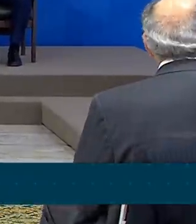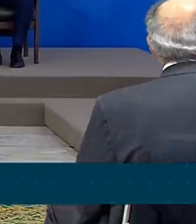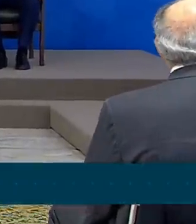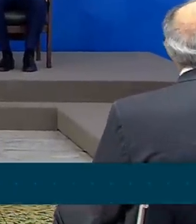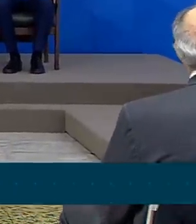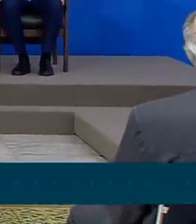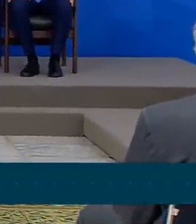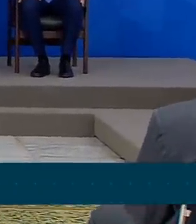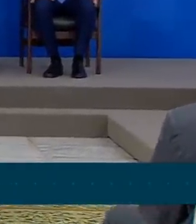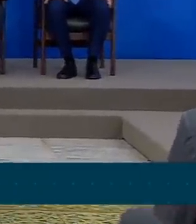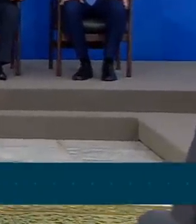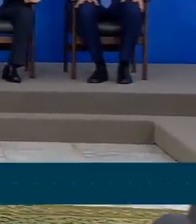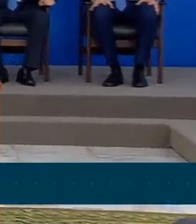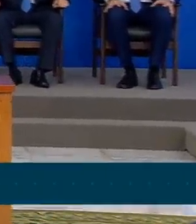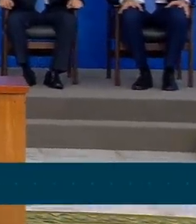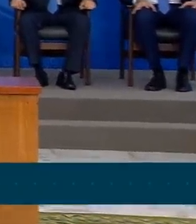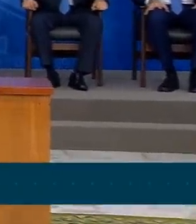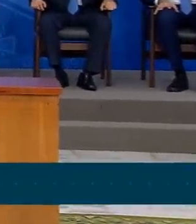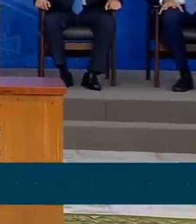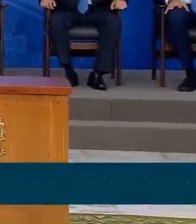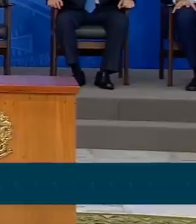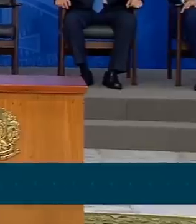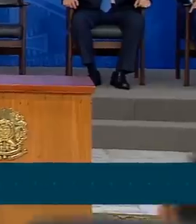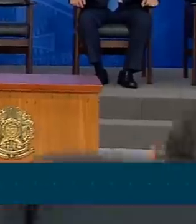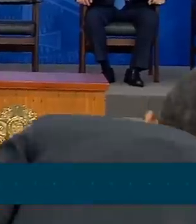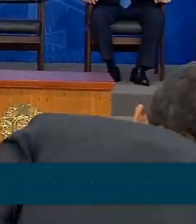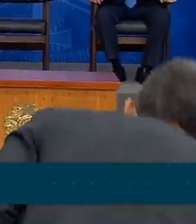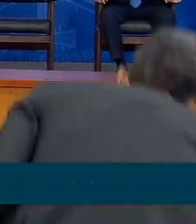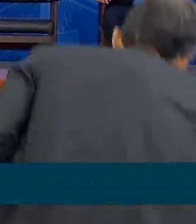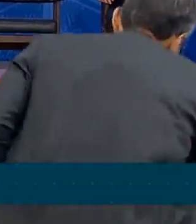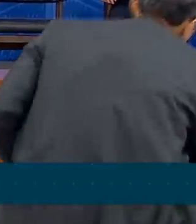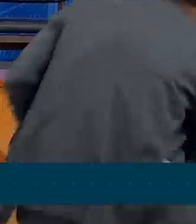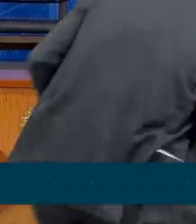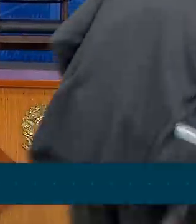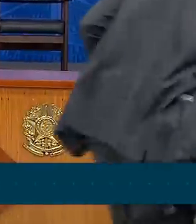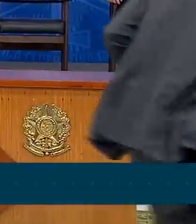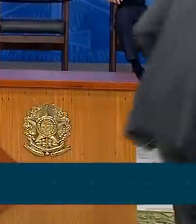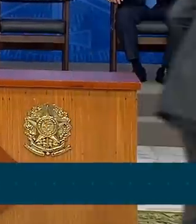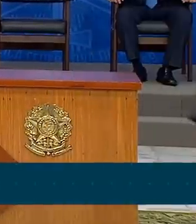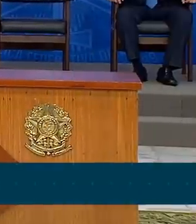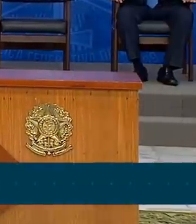senhoras e senhores com a palavra o presidente da república jair bolsonaro